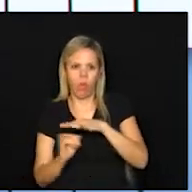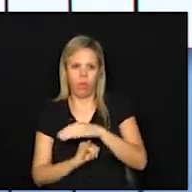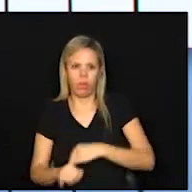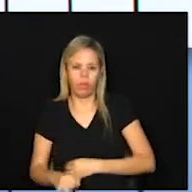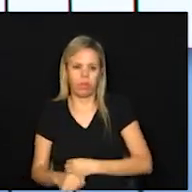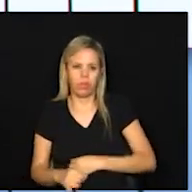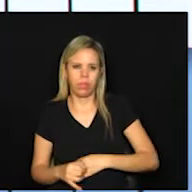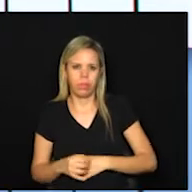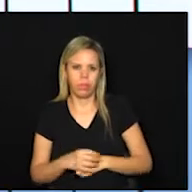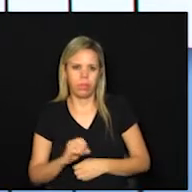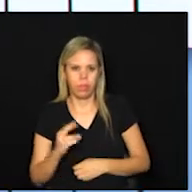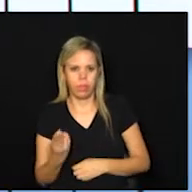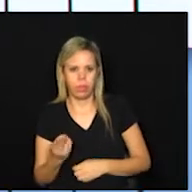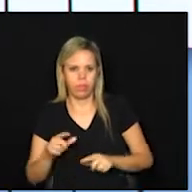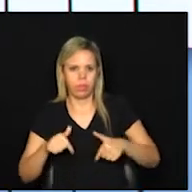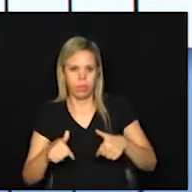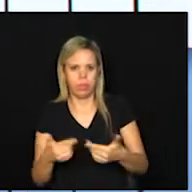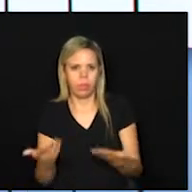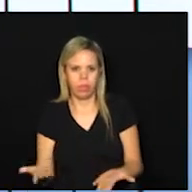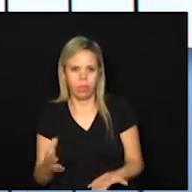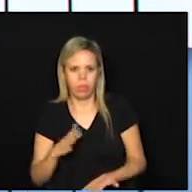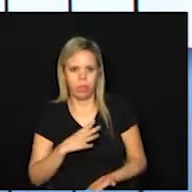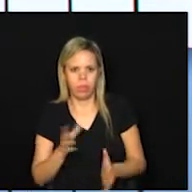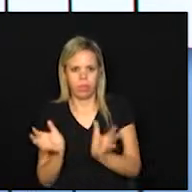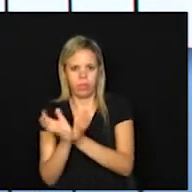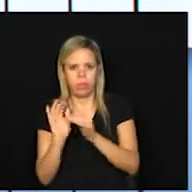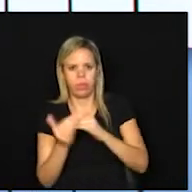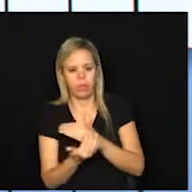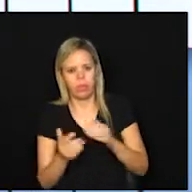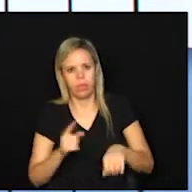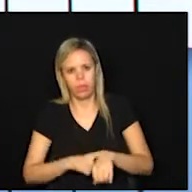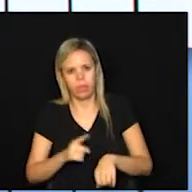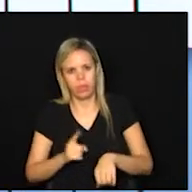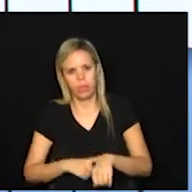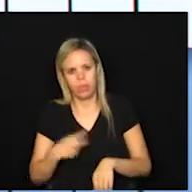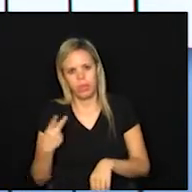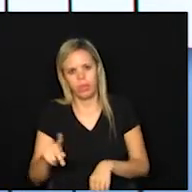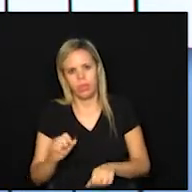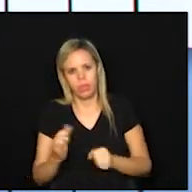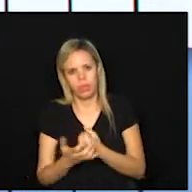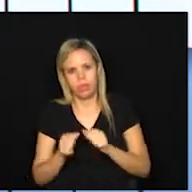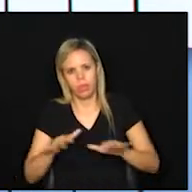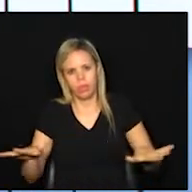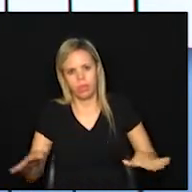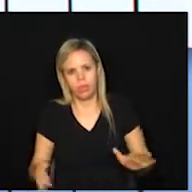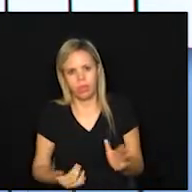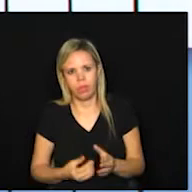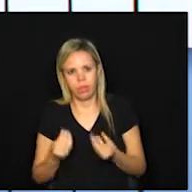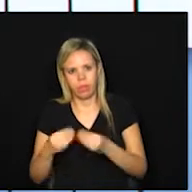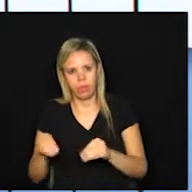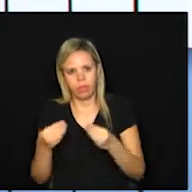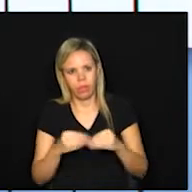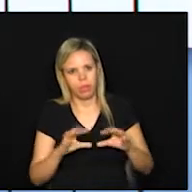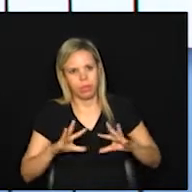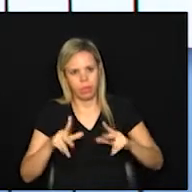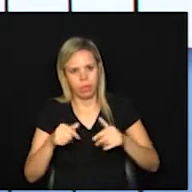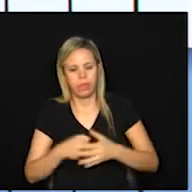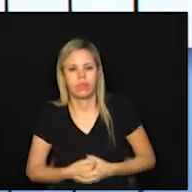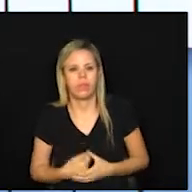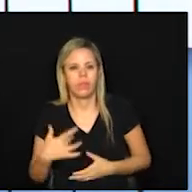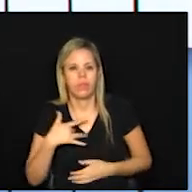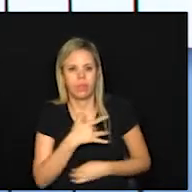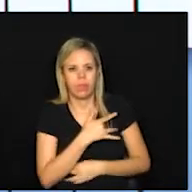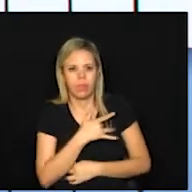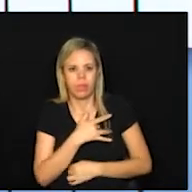organização social ou uma ação aí na sua comunidade nesse momento em que a pandemia afeta a todos na